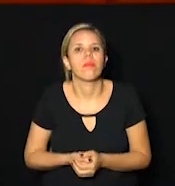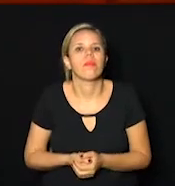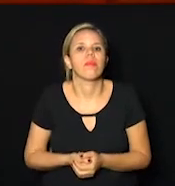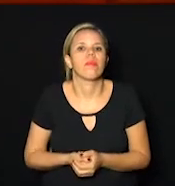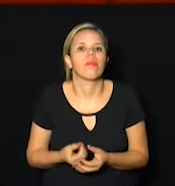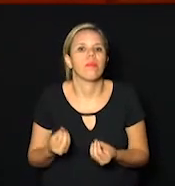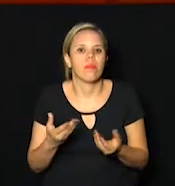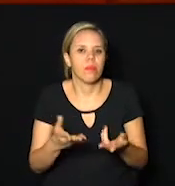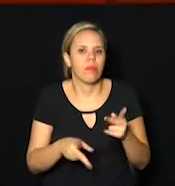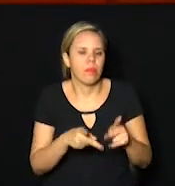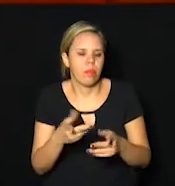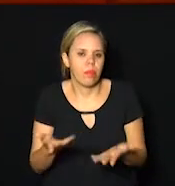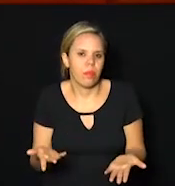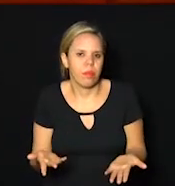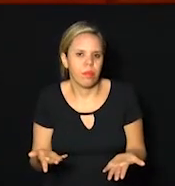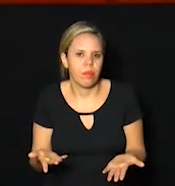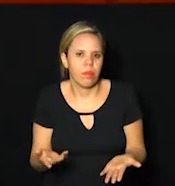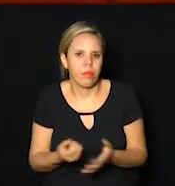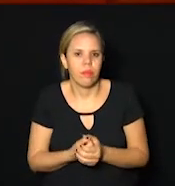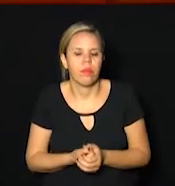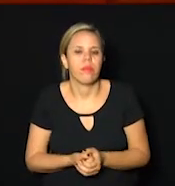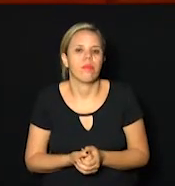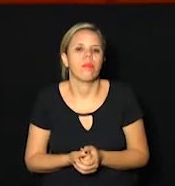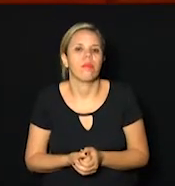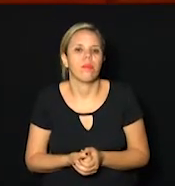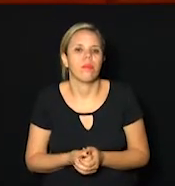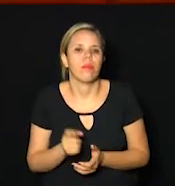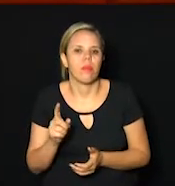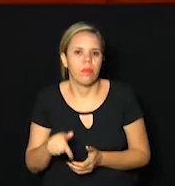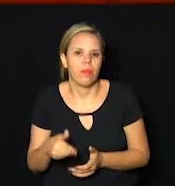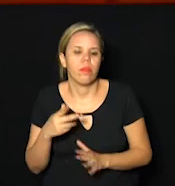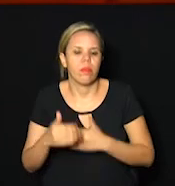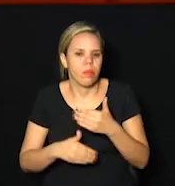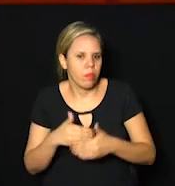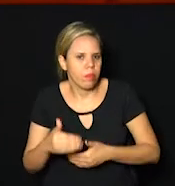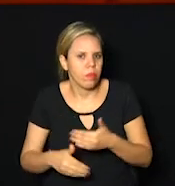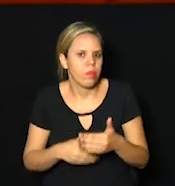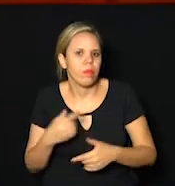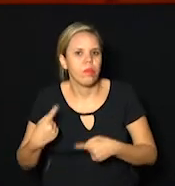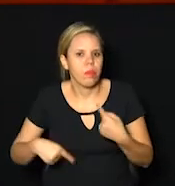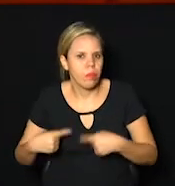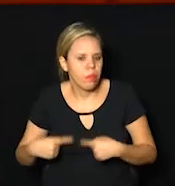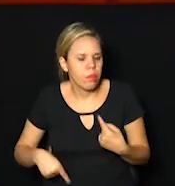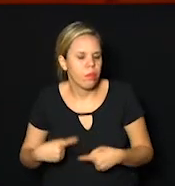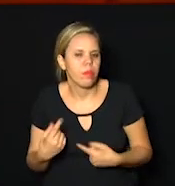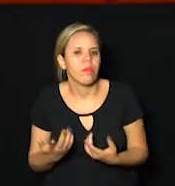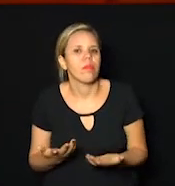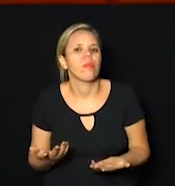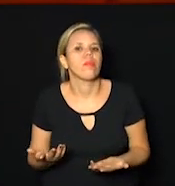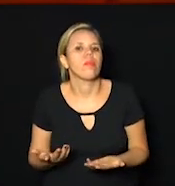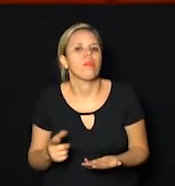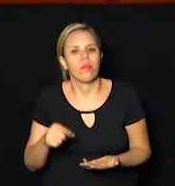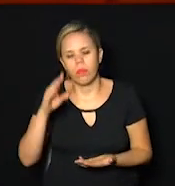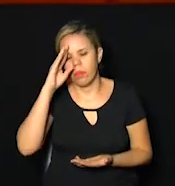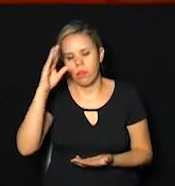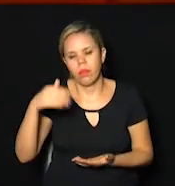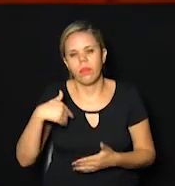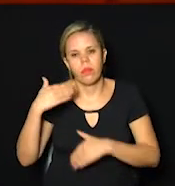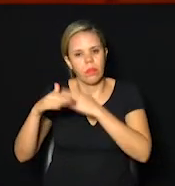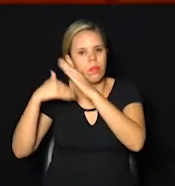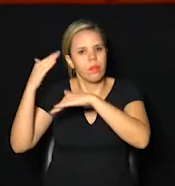entregar para as pessoas uma parte daquilo que é o processo político, uma parte do que é fundamental na